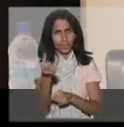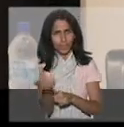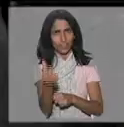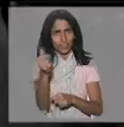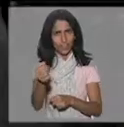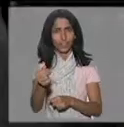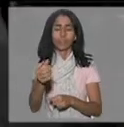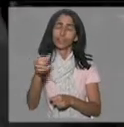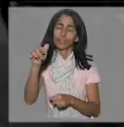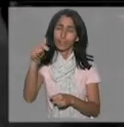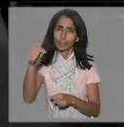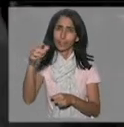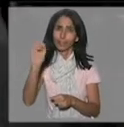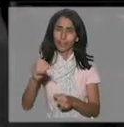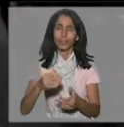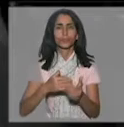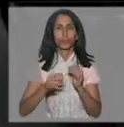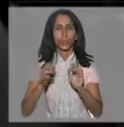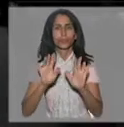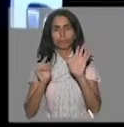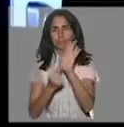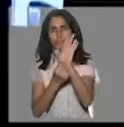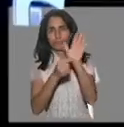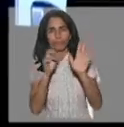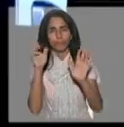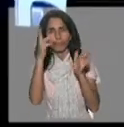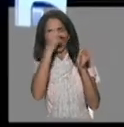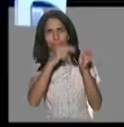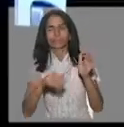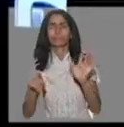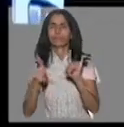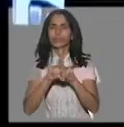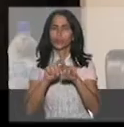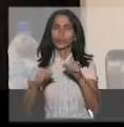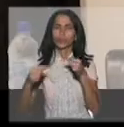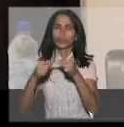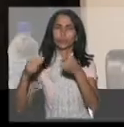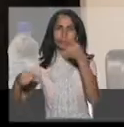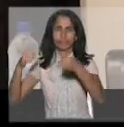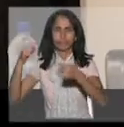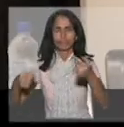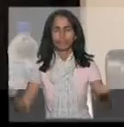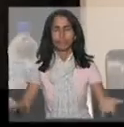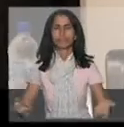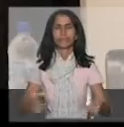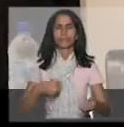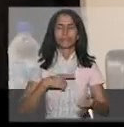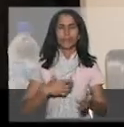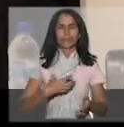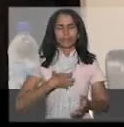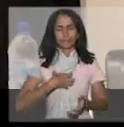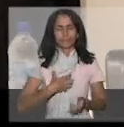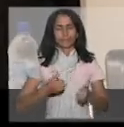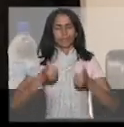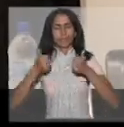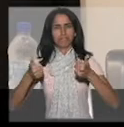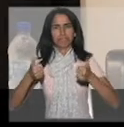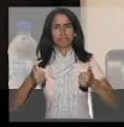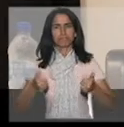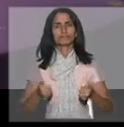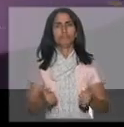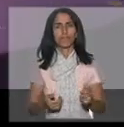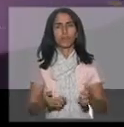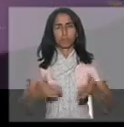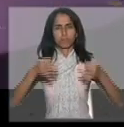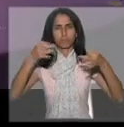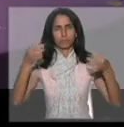foi um movimento importante. Começou com imagem, mas imagem também é política. Você está ali com autoestima,